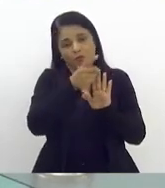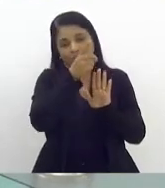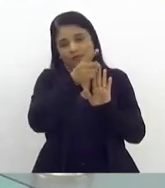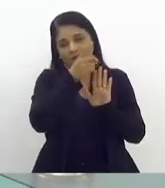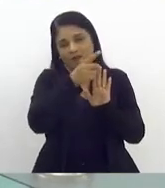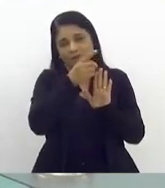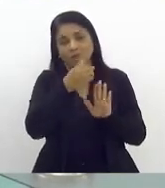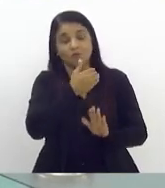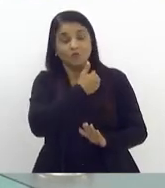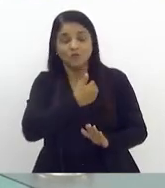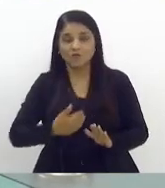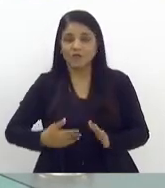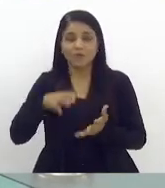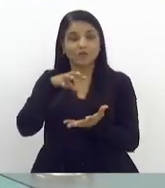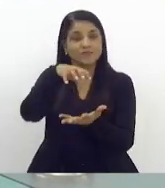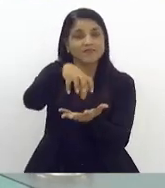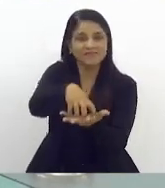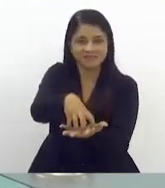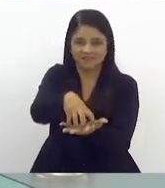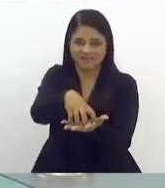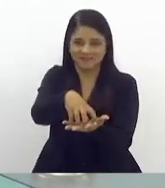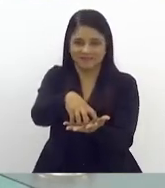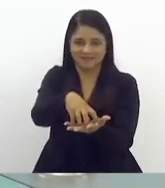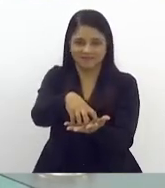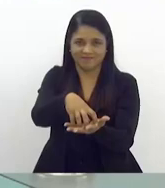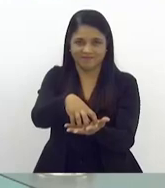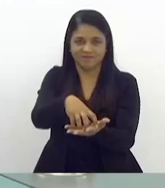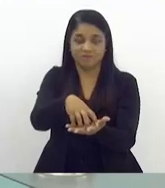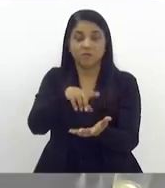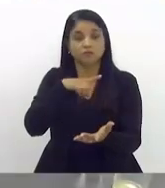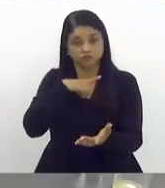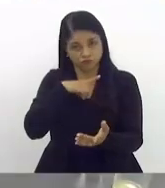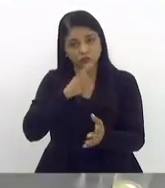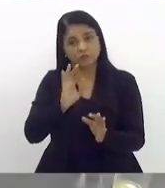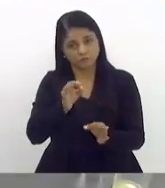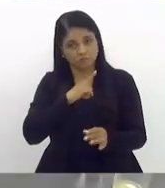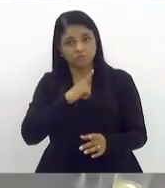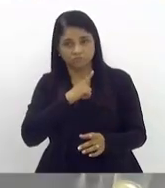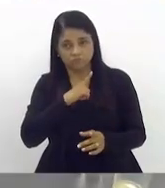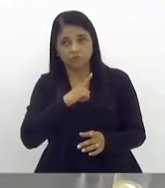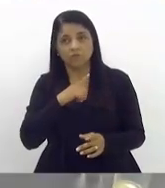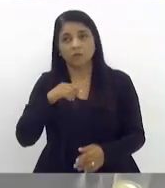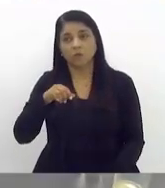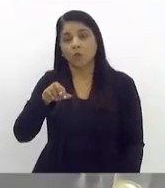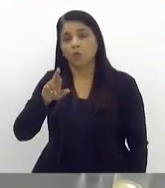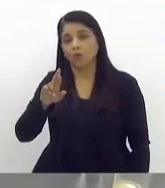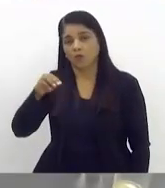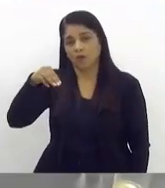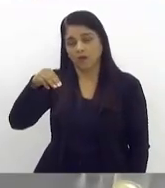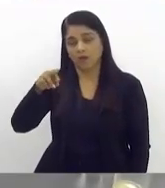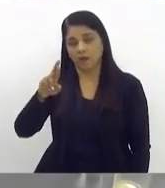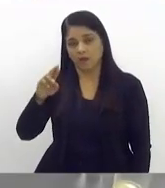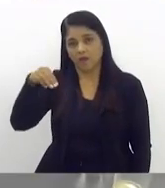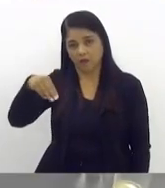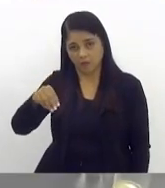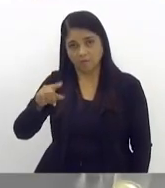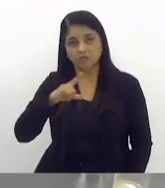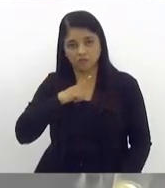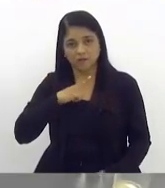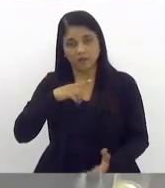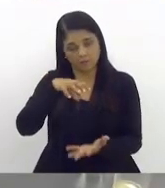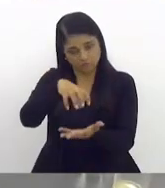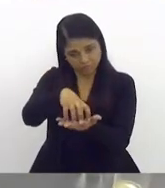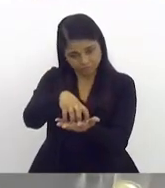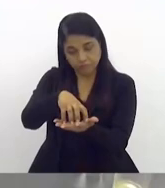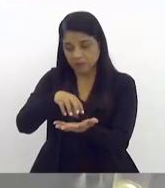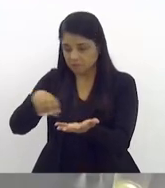de descentralização. Você está entendendo? Me parece que essa possibilidade já existe. O IRM tem receita própria, inclusive, descentraliza para outros órgãos.